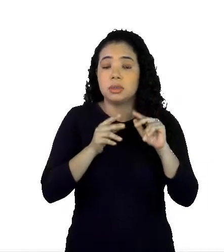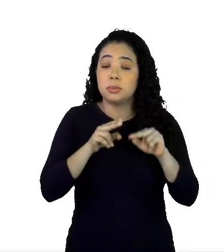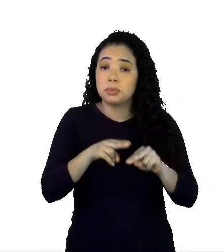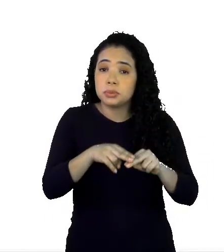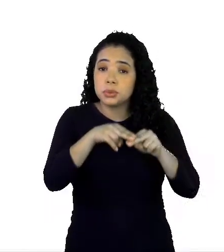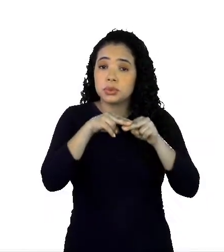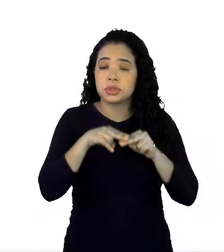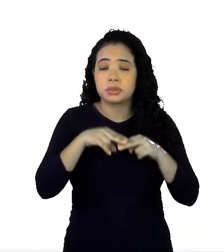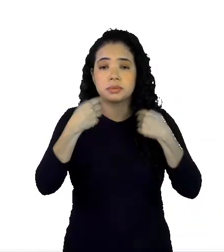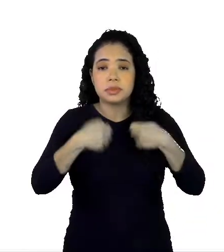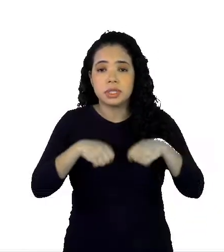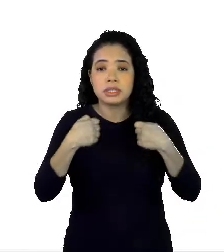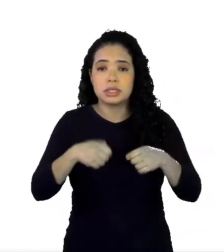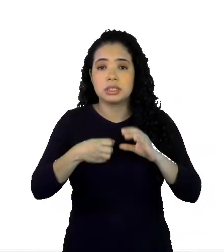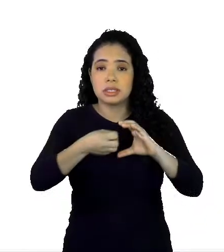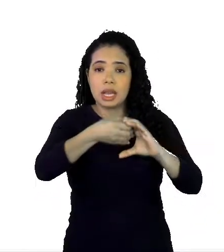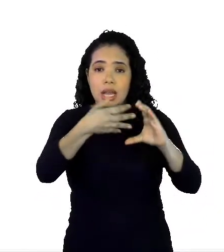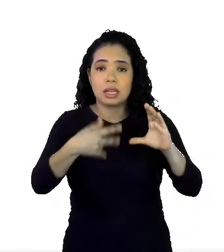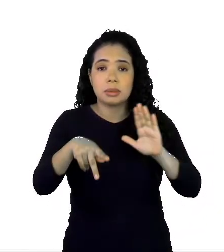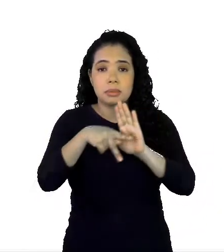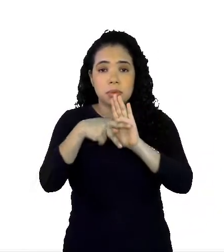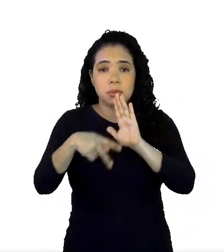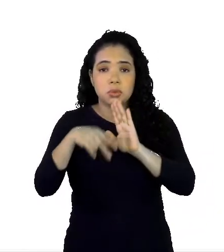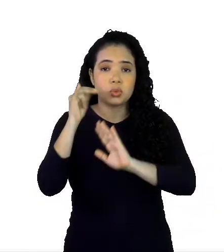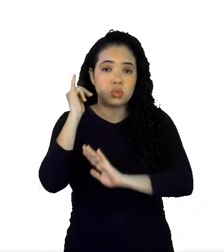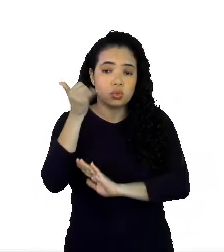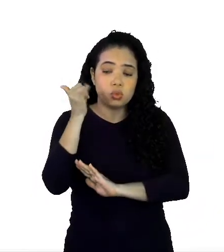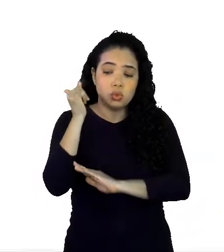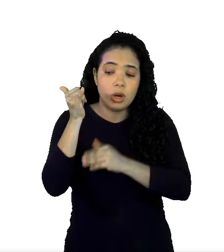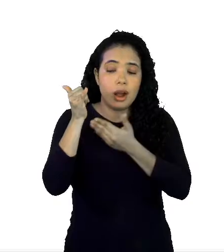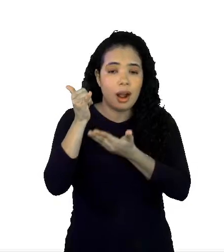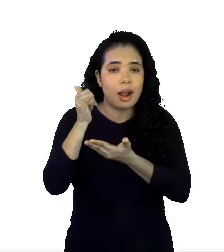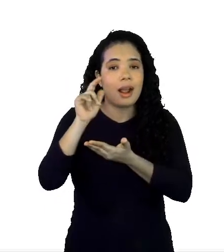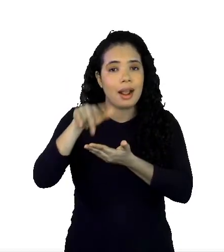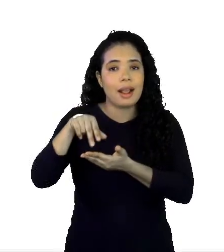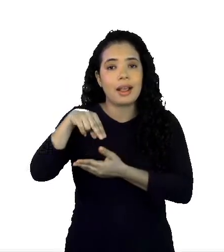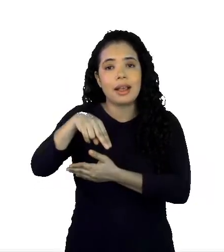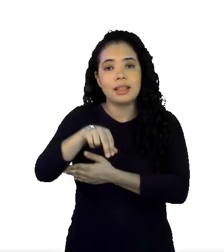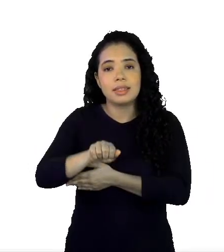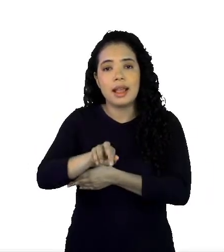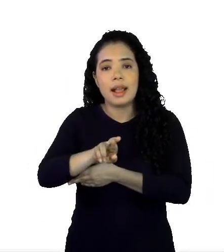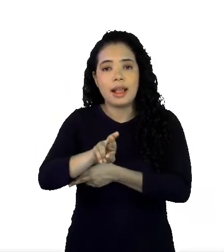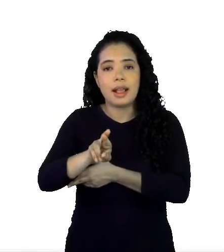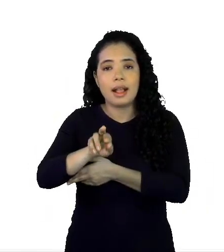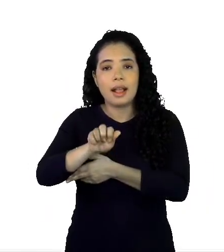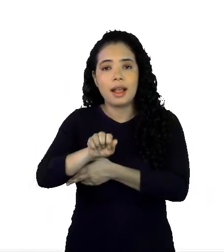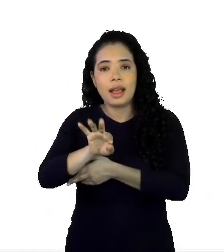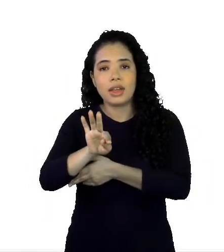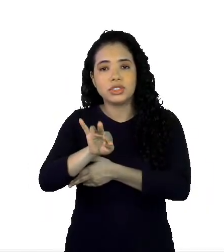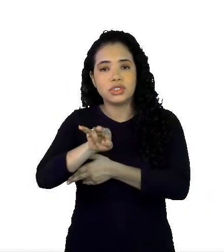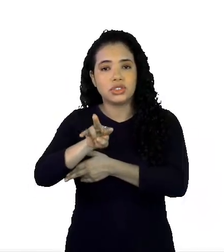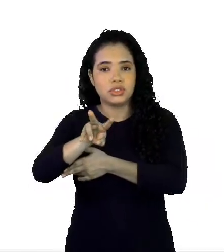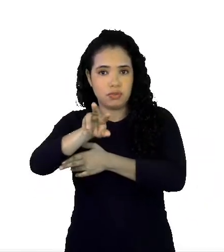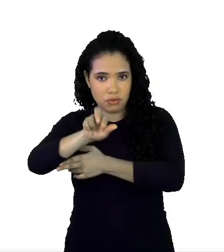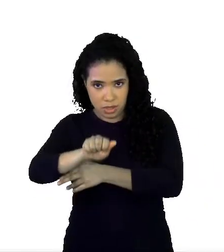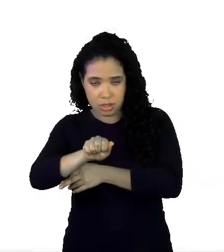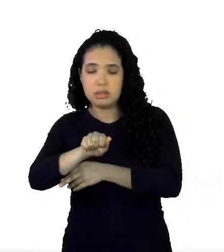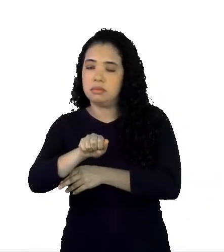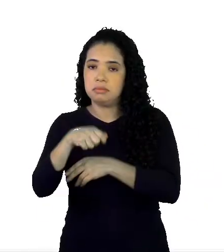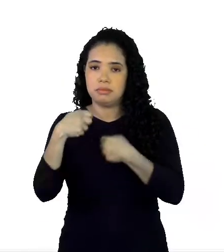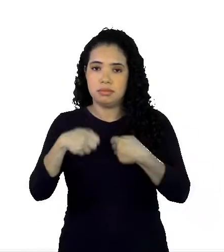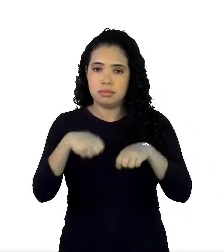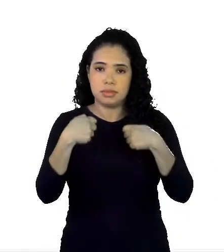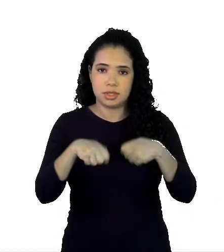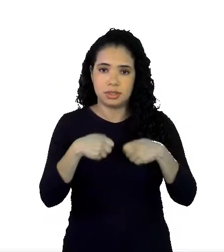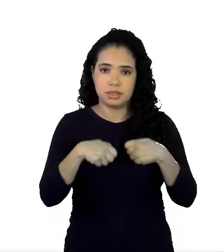as características do conto, a narratividade, né? A narratividade, que nós vimos lá nos 2 contos que